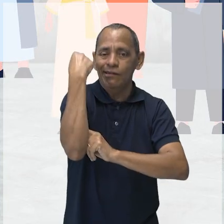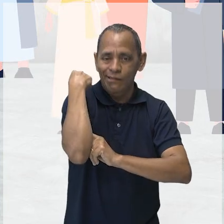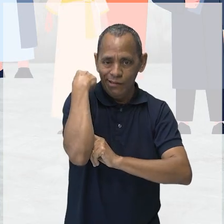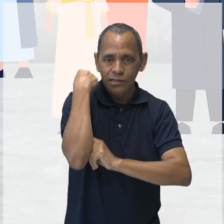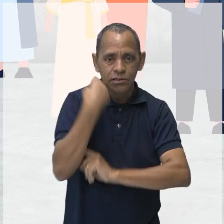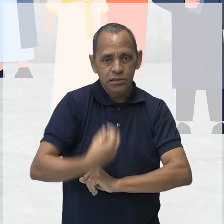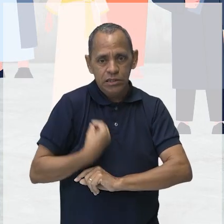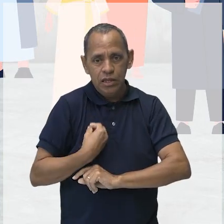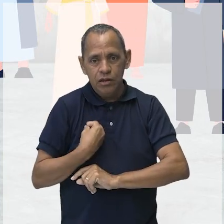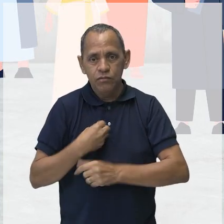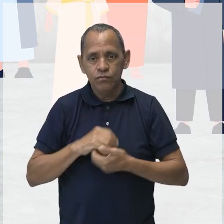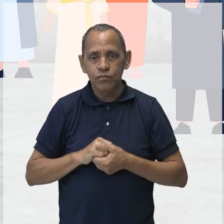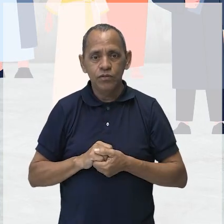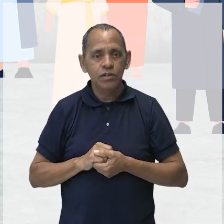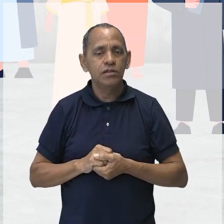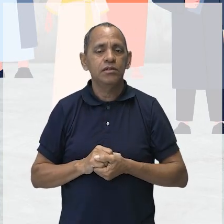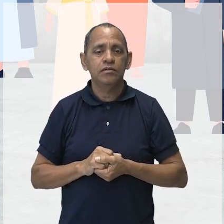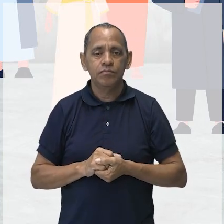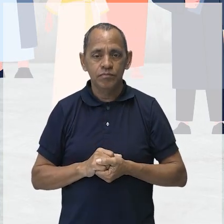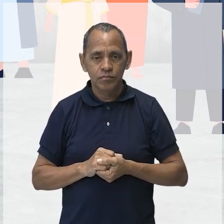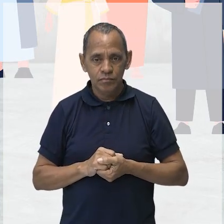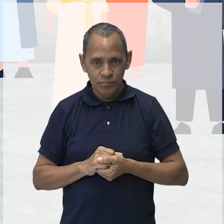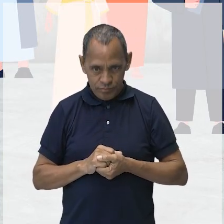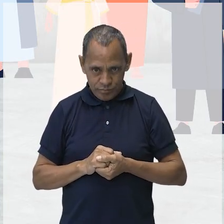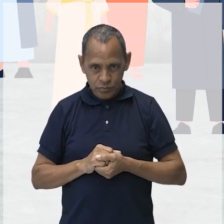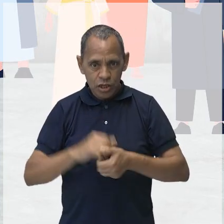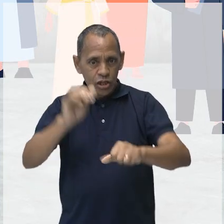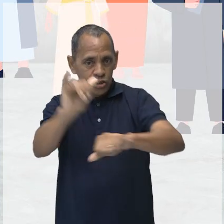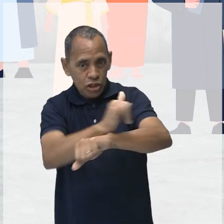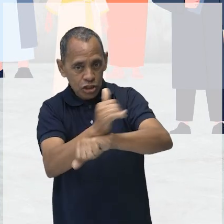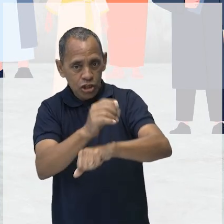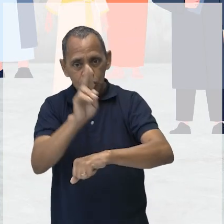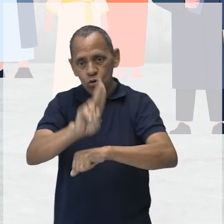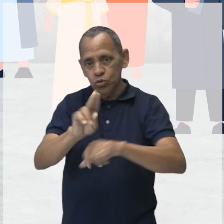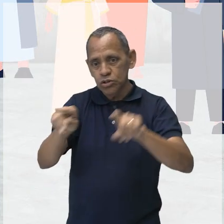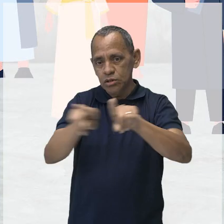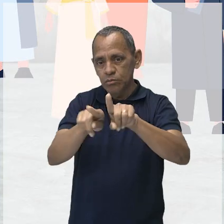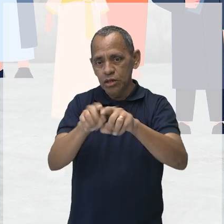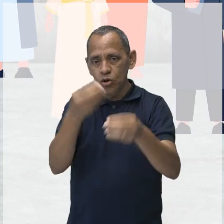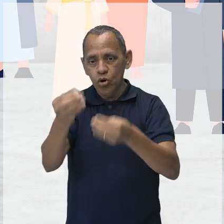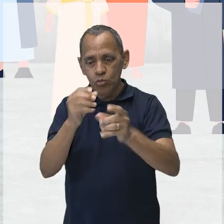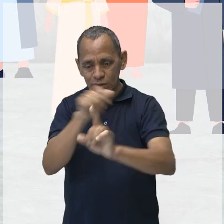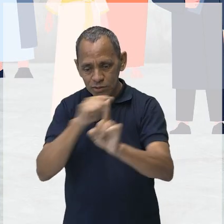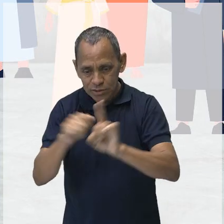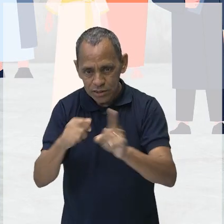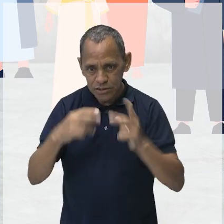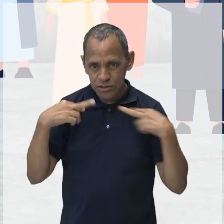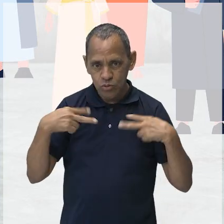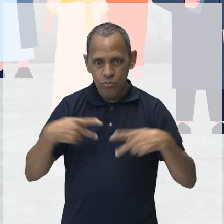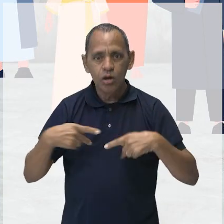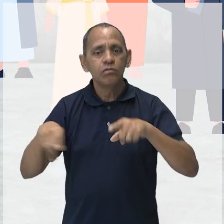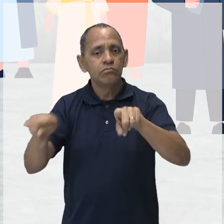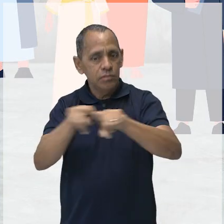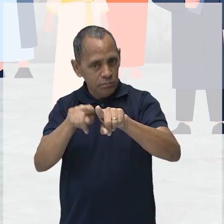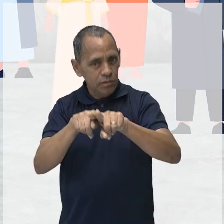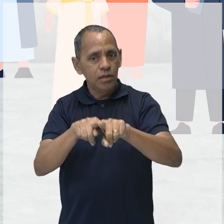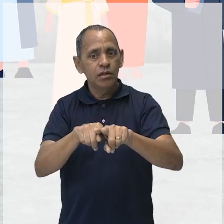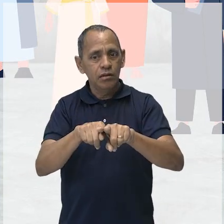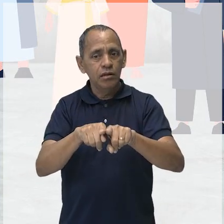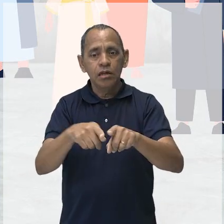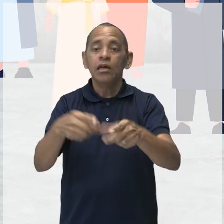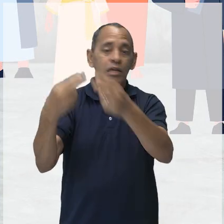vida que é inegociável. Né? Diante disso, a sociedade humana tem um papel muito importante.